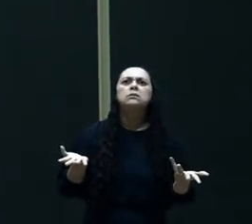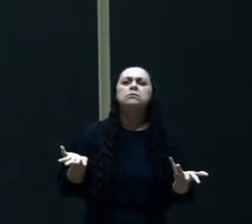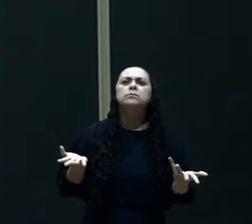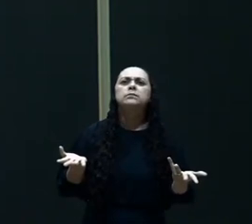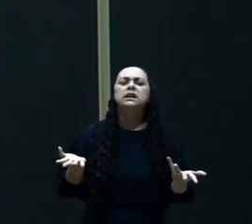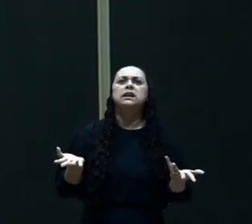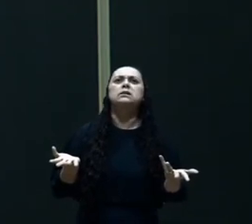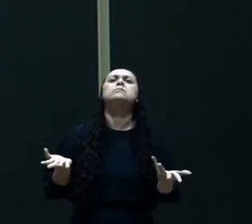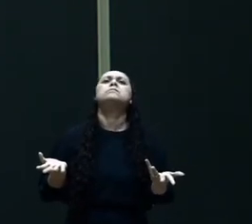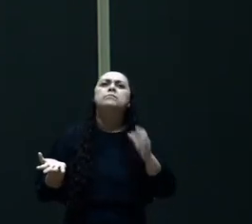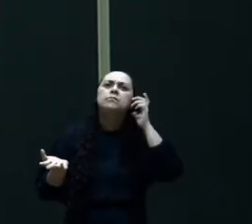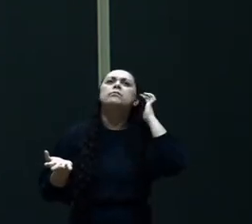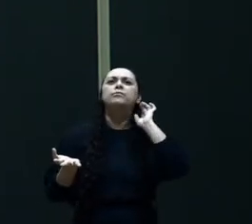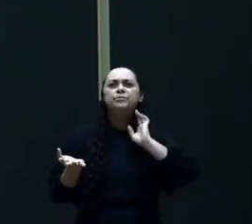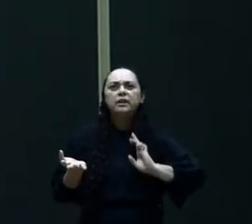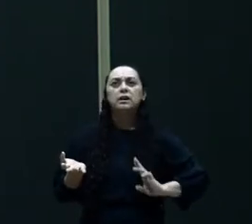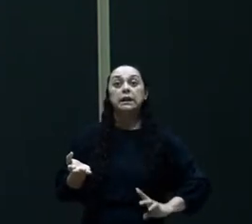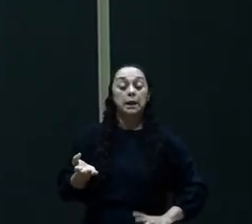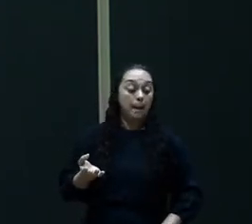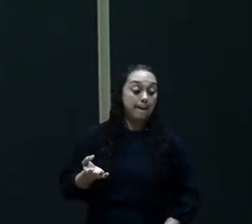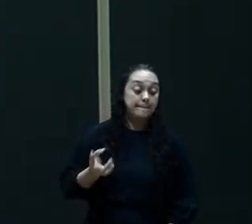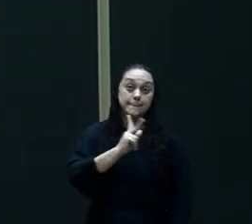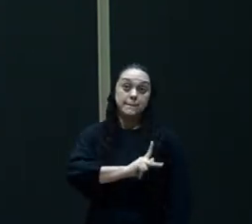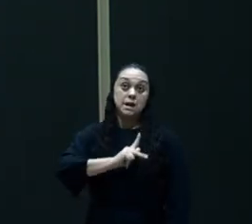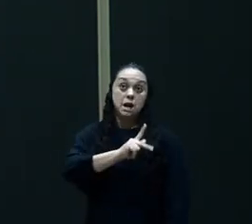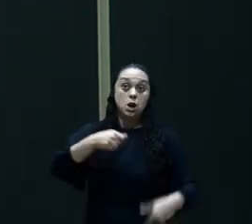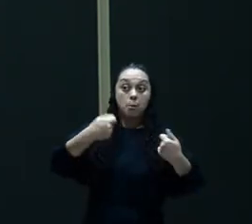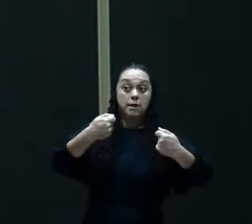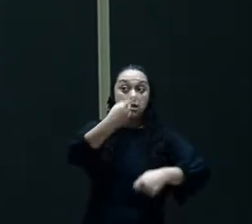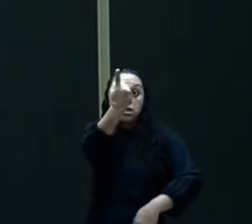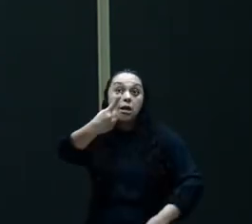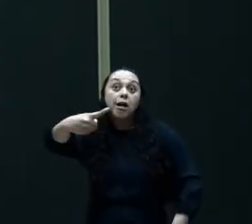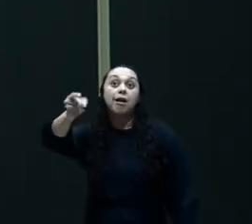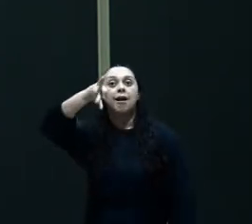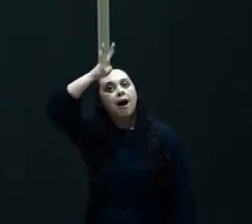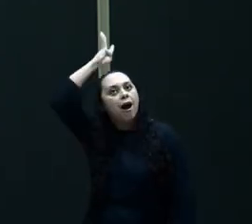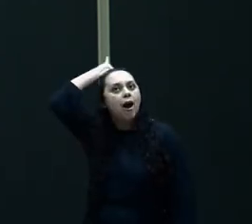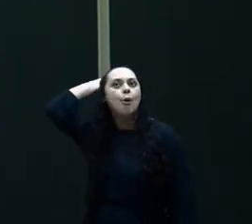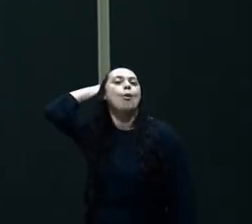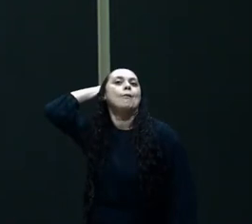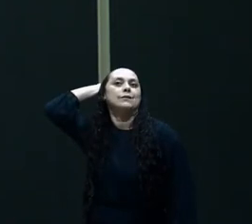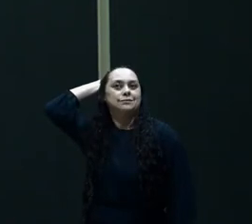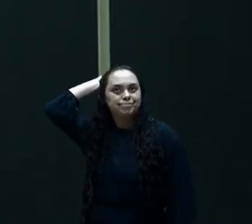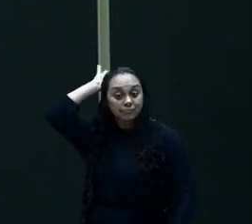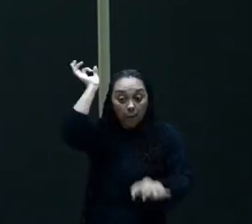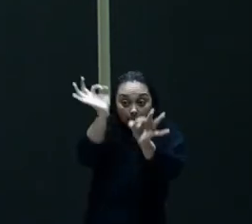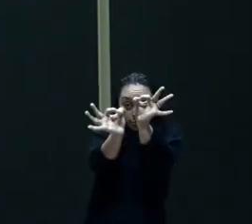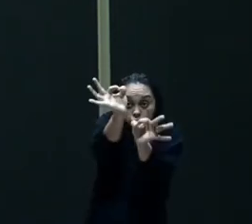Roma então ele tem que ir até Roma Então se inicia a viagem de Paulo